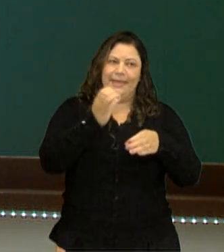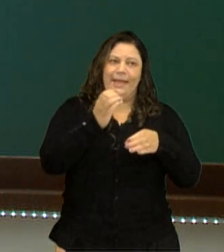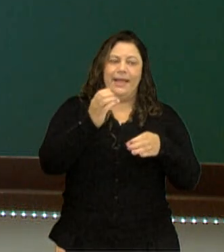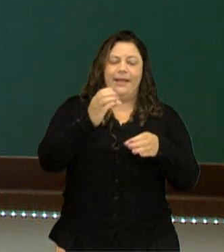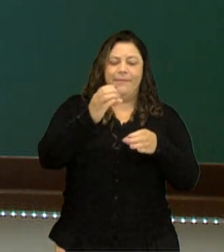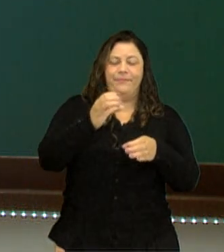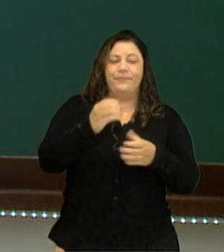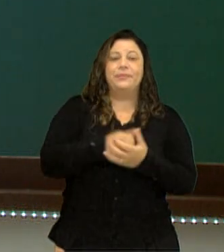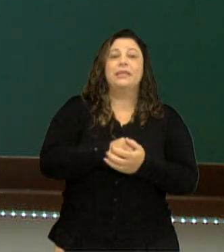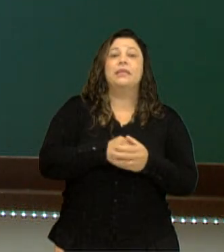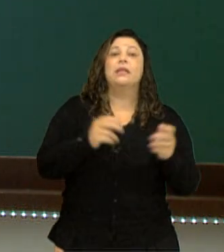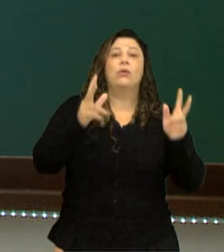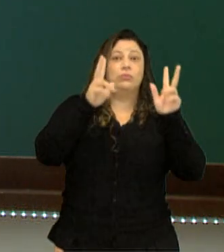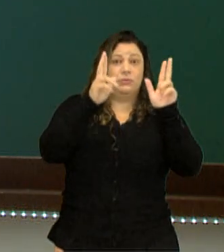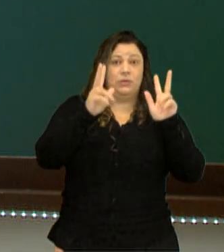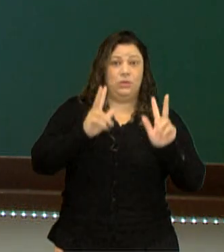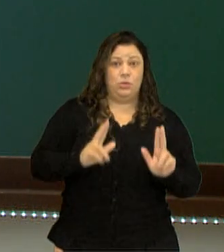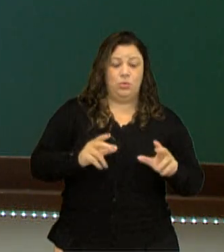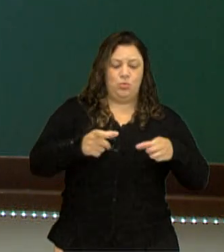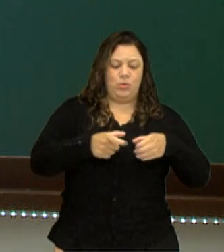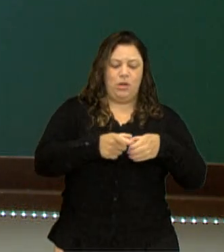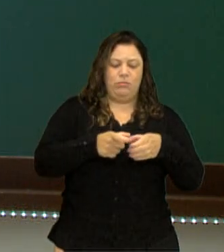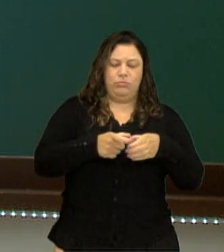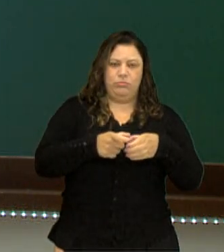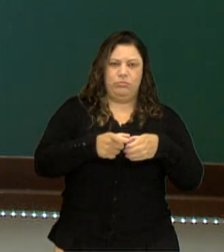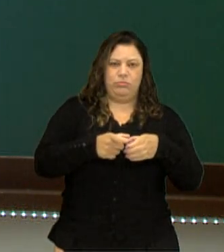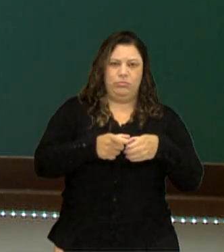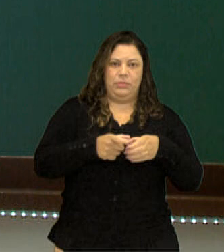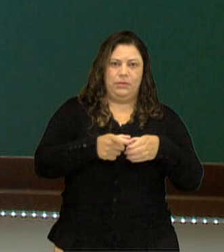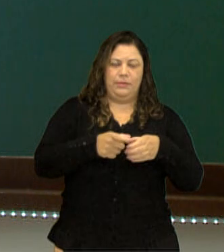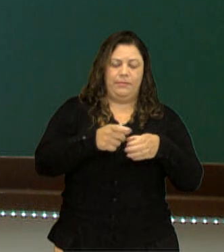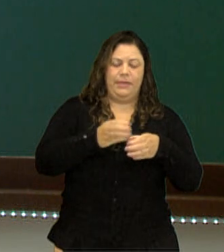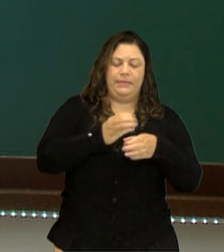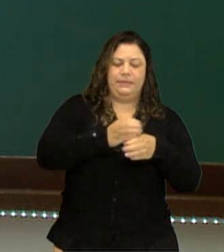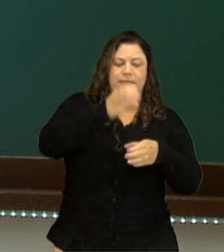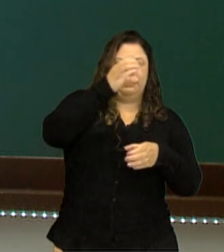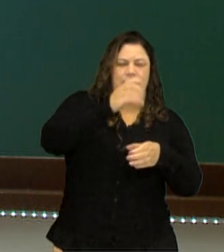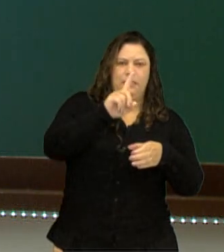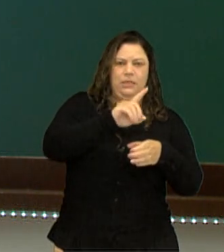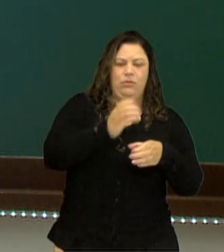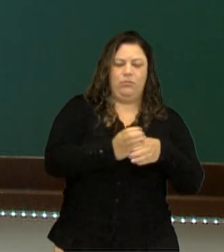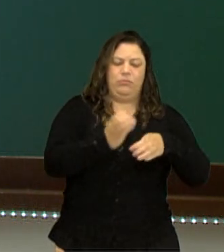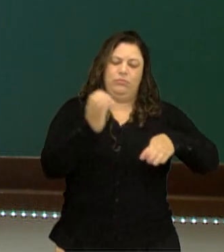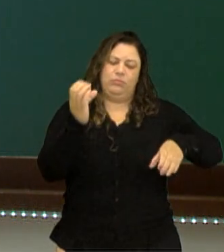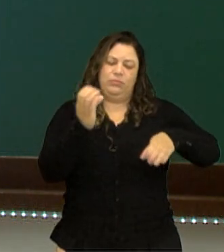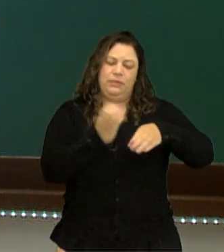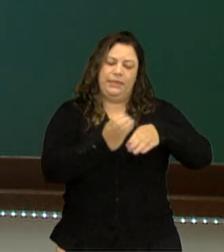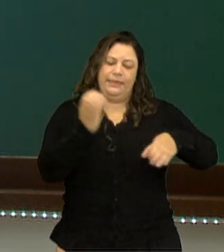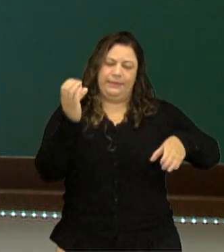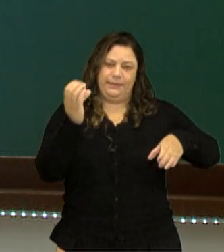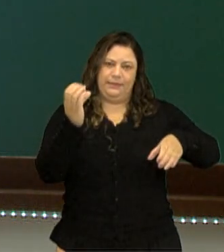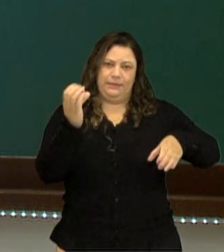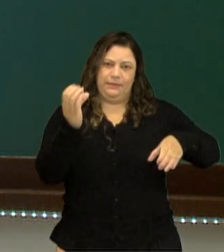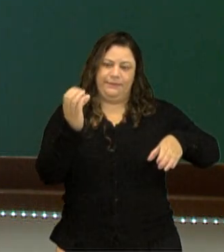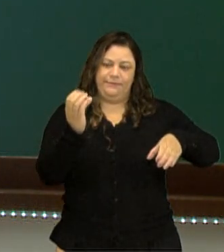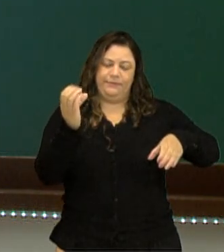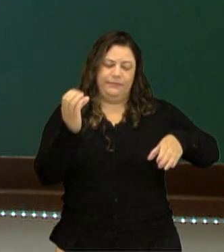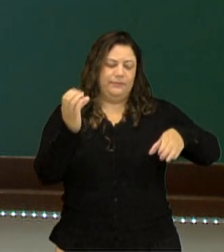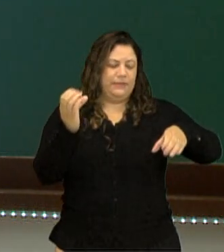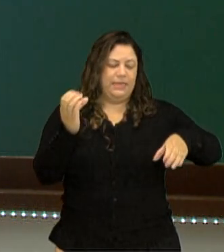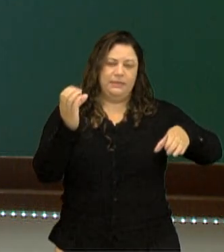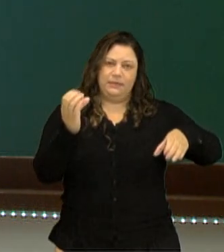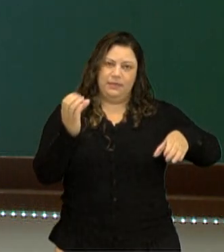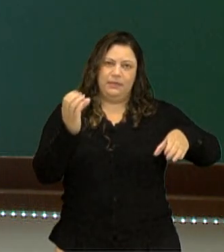baixo, elas são iguais, mas elas não estão exatamente uma em cima da outra, tem uma diferença. Isso faz exatamente que